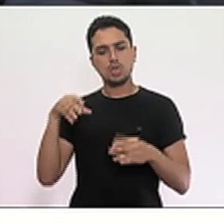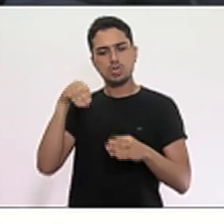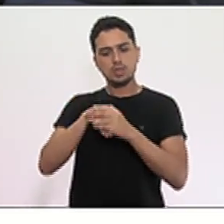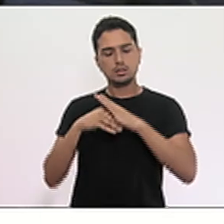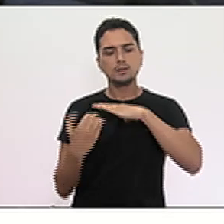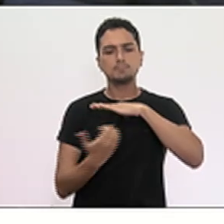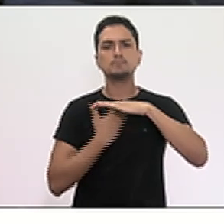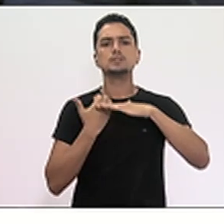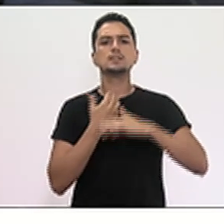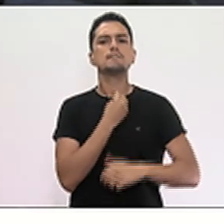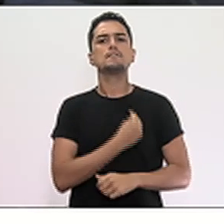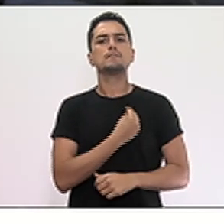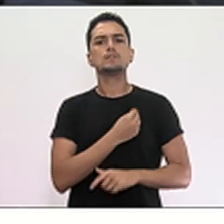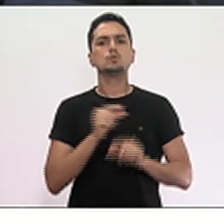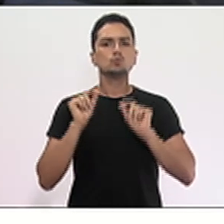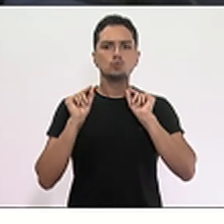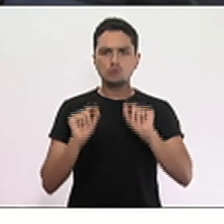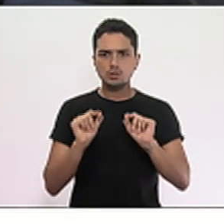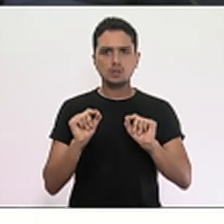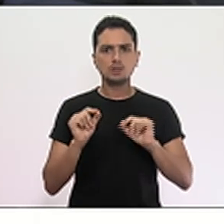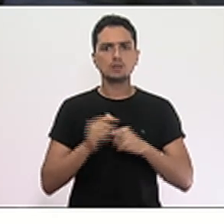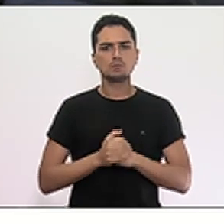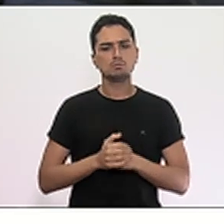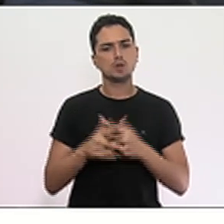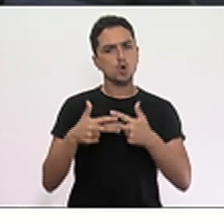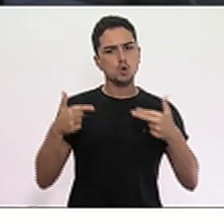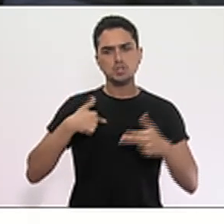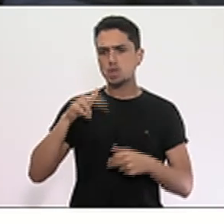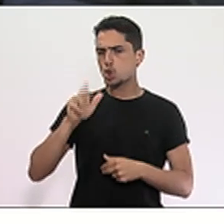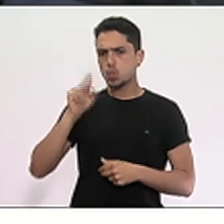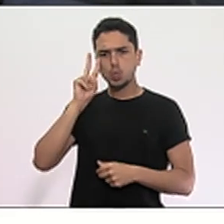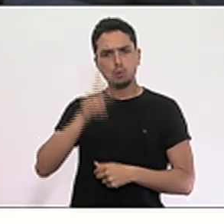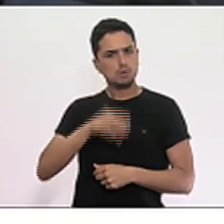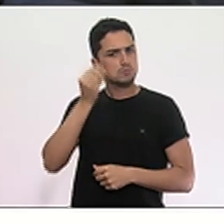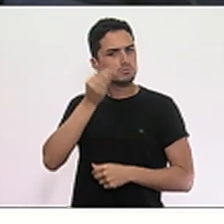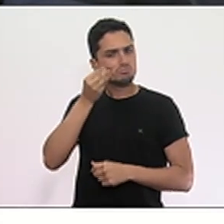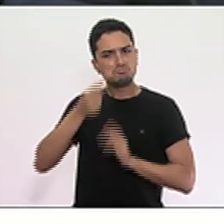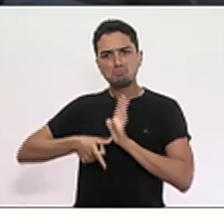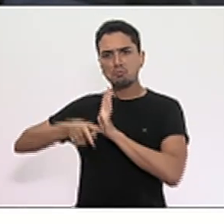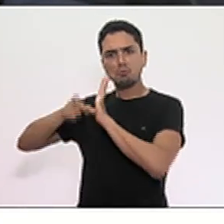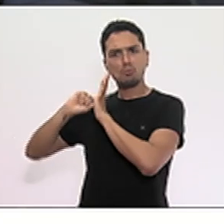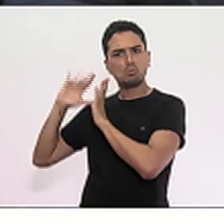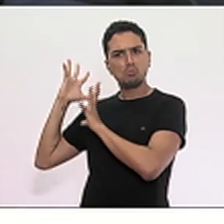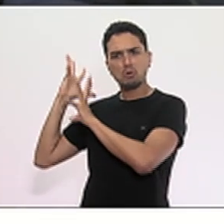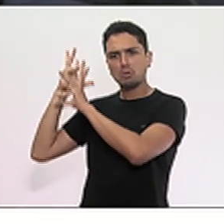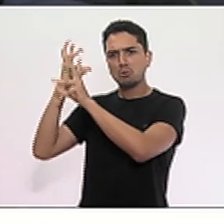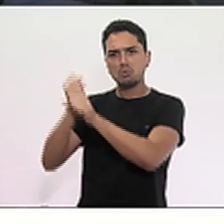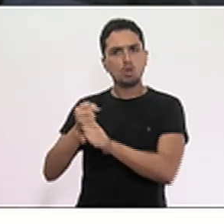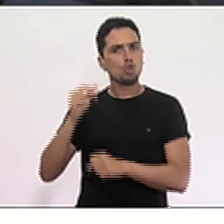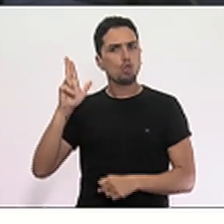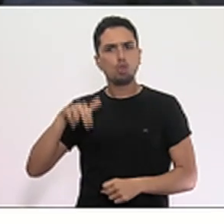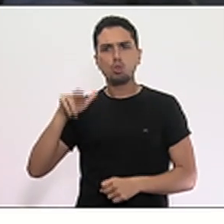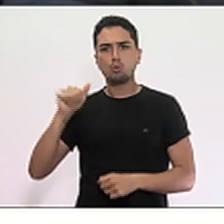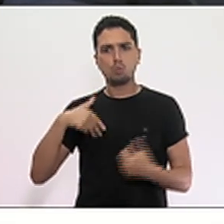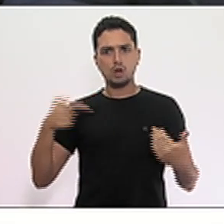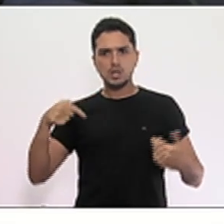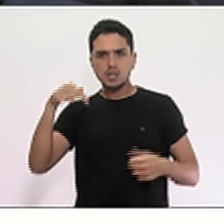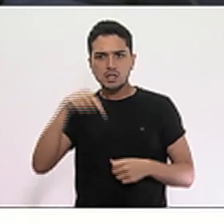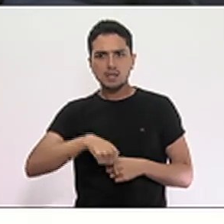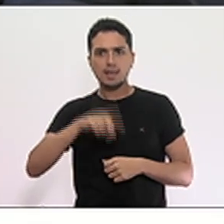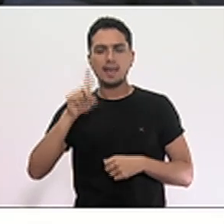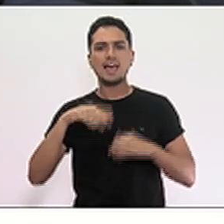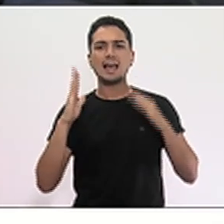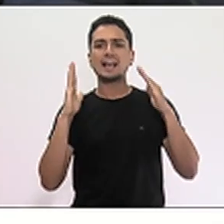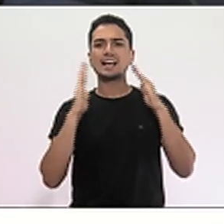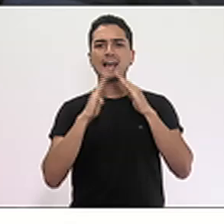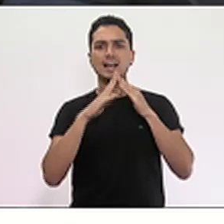está passando coisa que nunca vista dentro da SEDAI. Isso aqui é a casa do povo, onde a gente tem que trazer